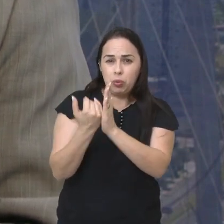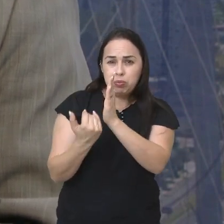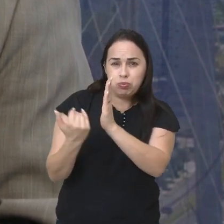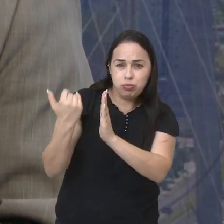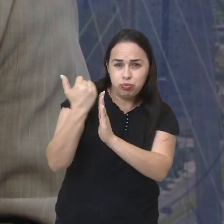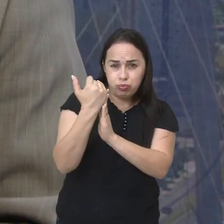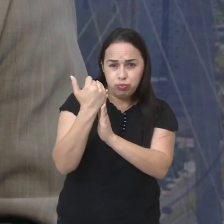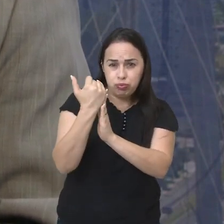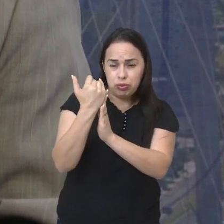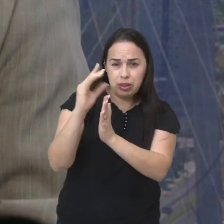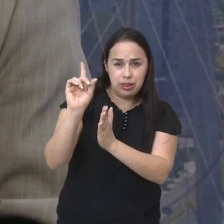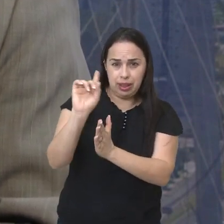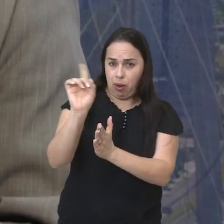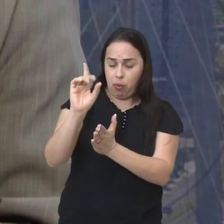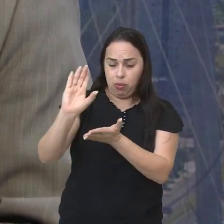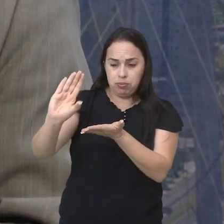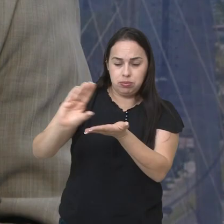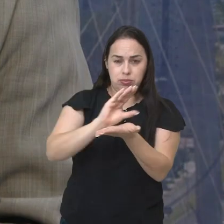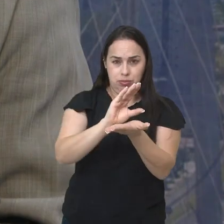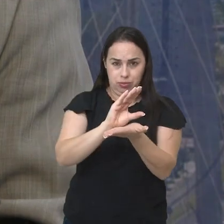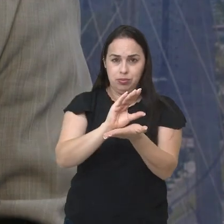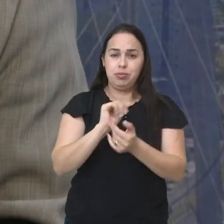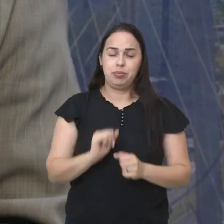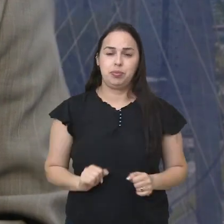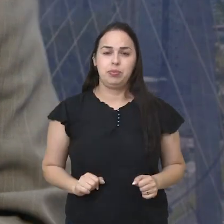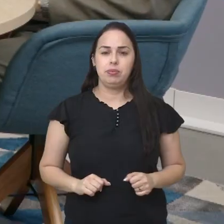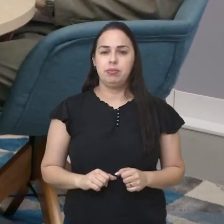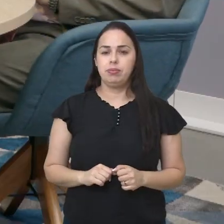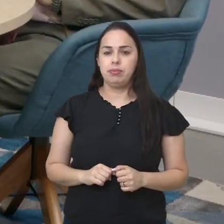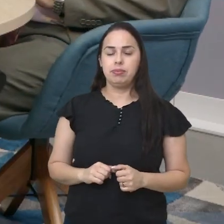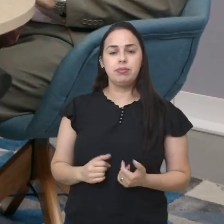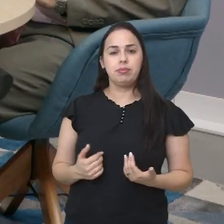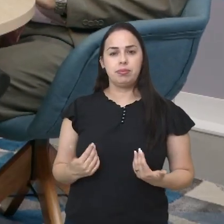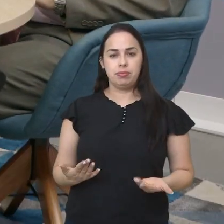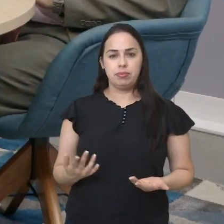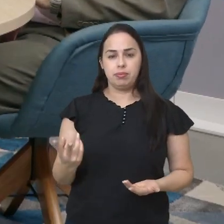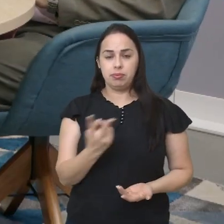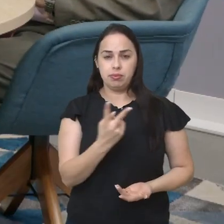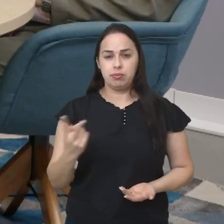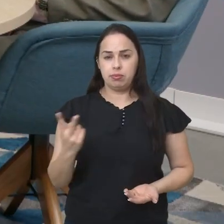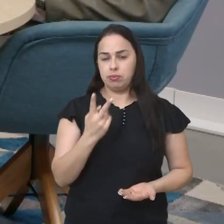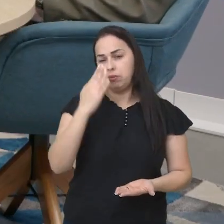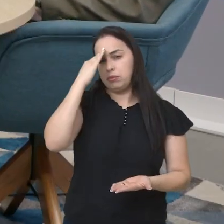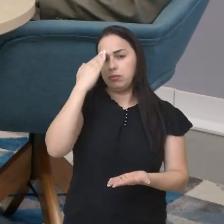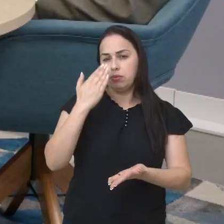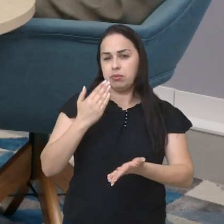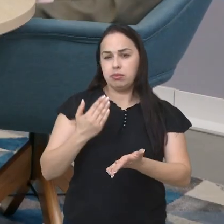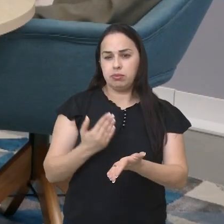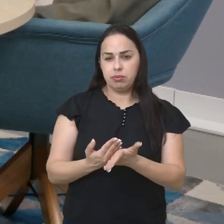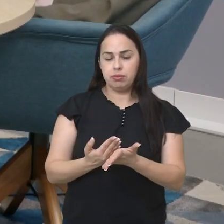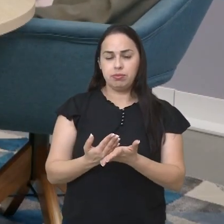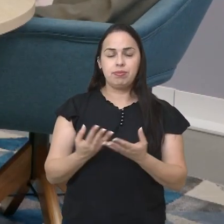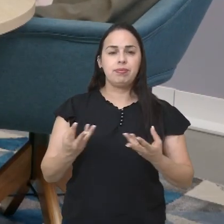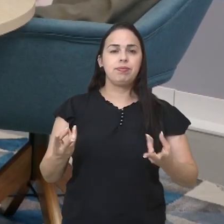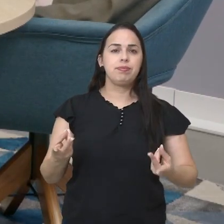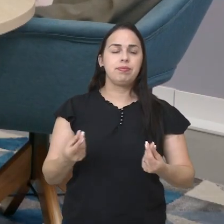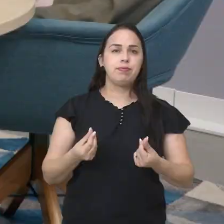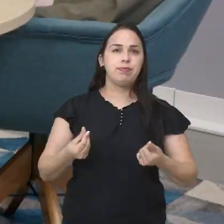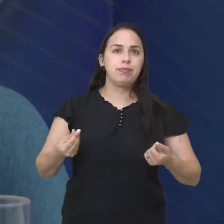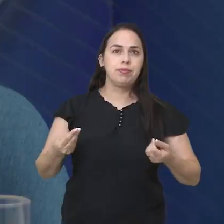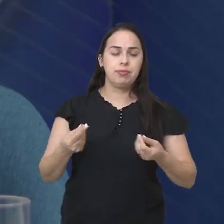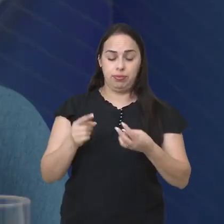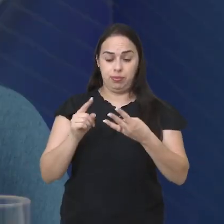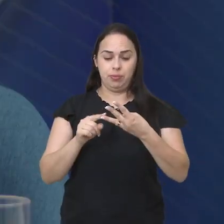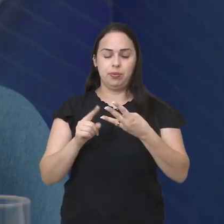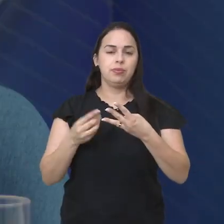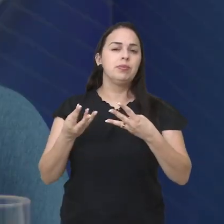setor, é segundo setor, entendeu? E, gente, vocês acreditam que a essência do